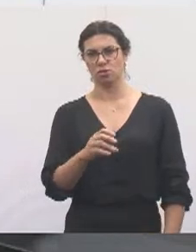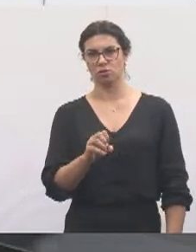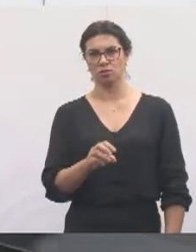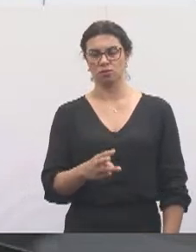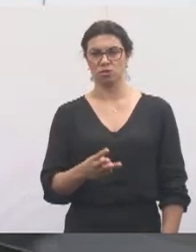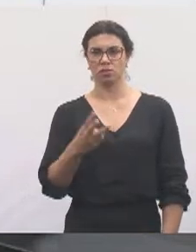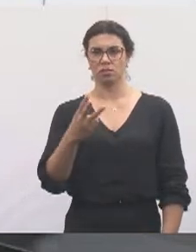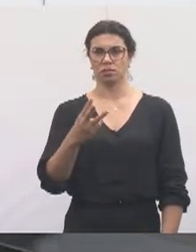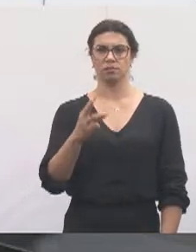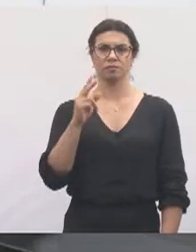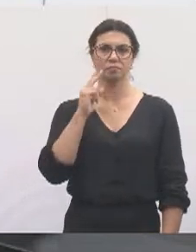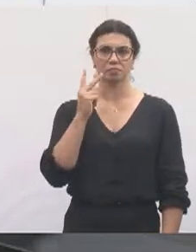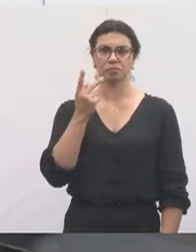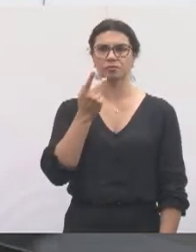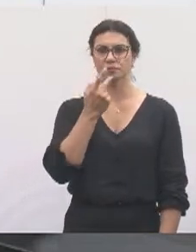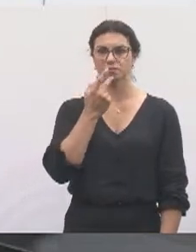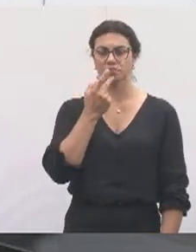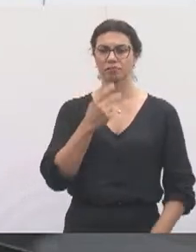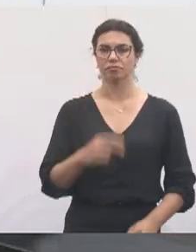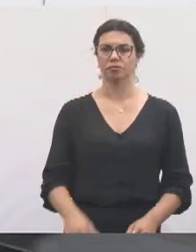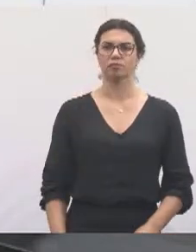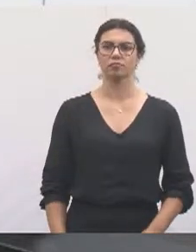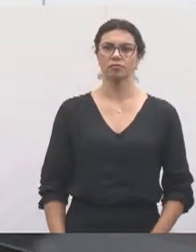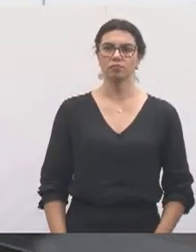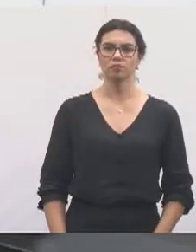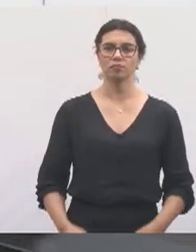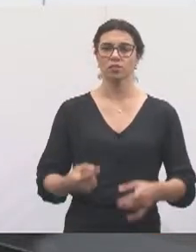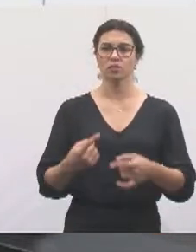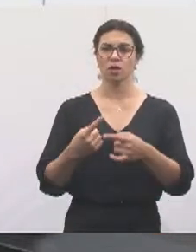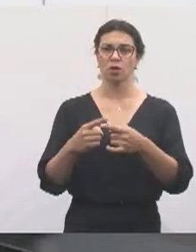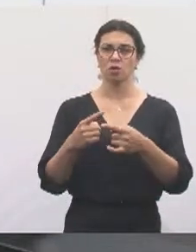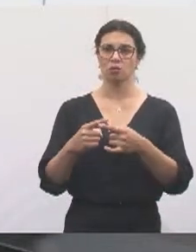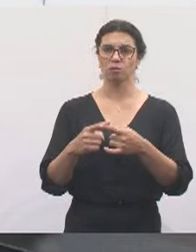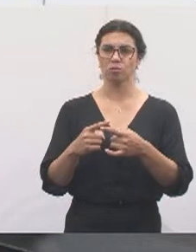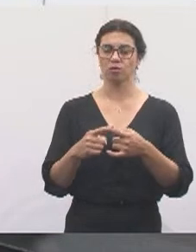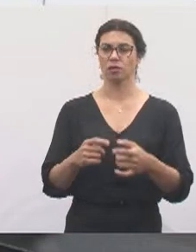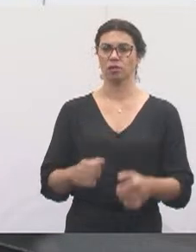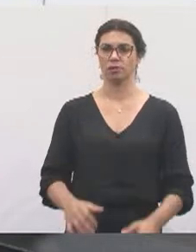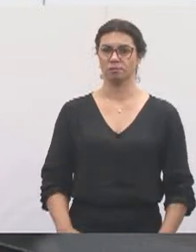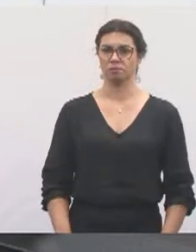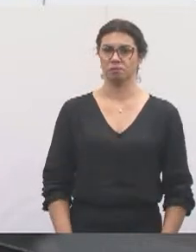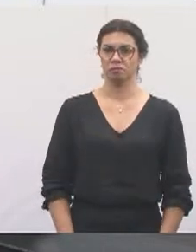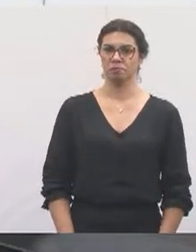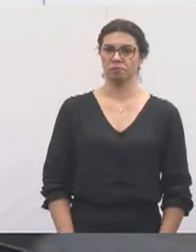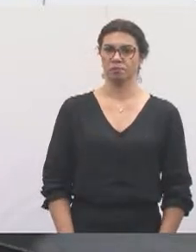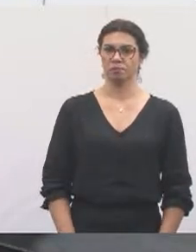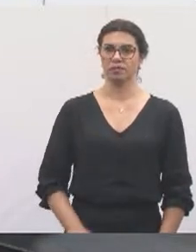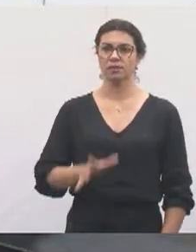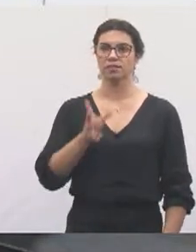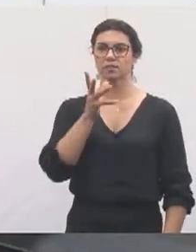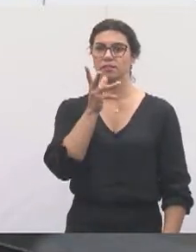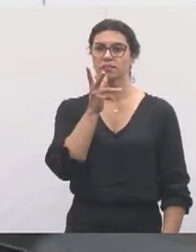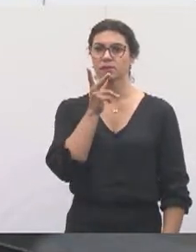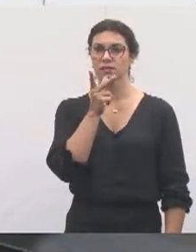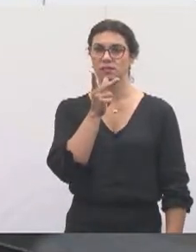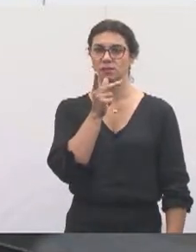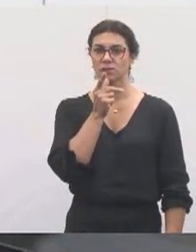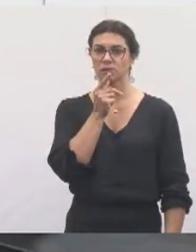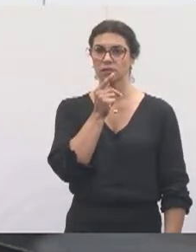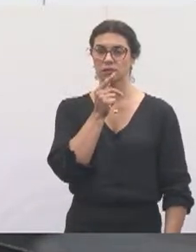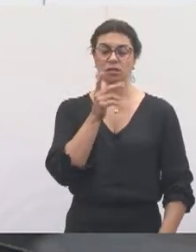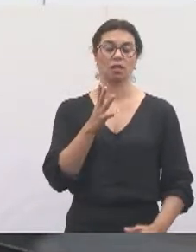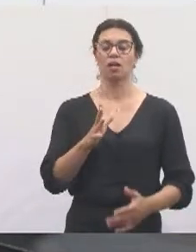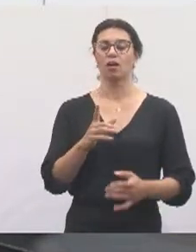Barreto vem prestar as seguintes informações por qual razões ocorrida demoro